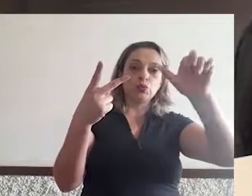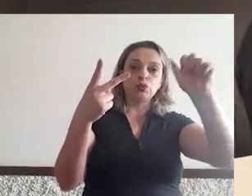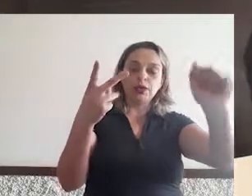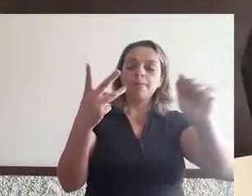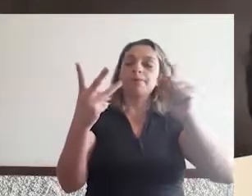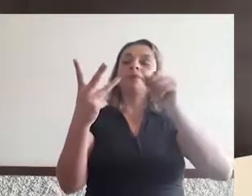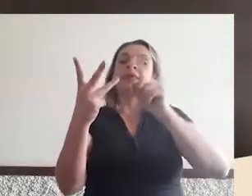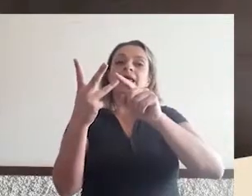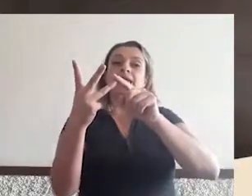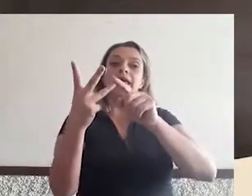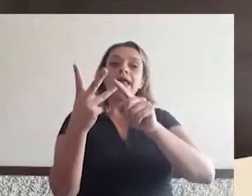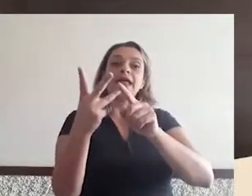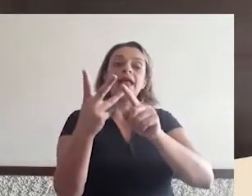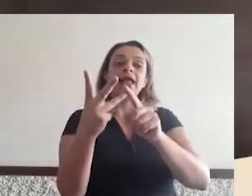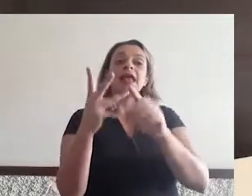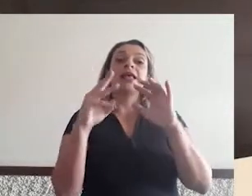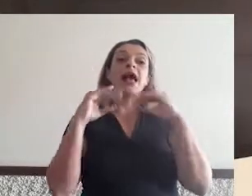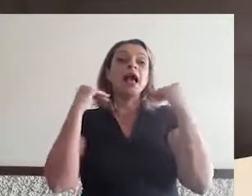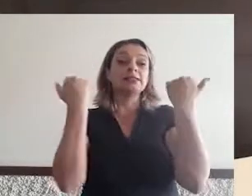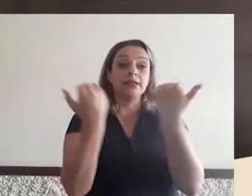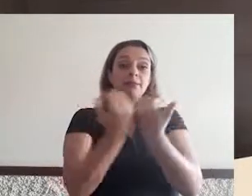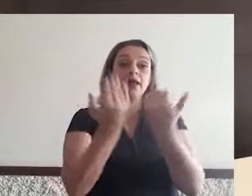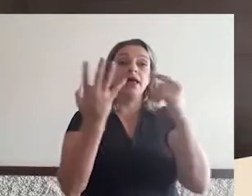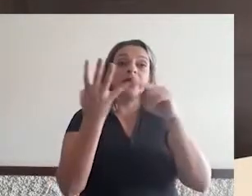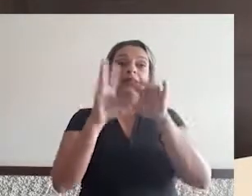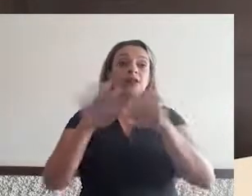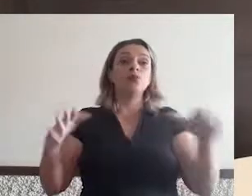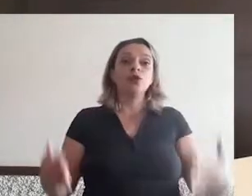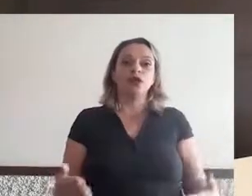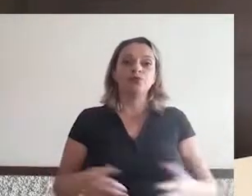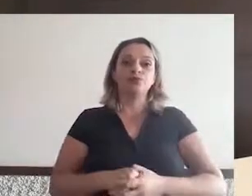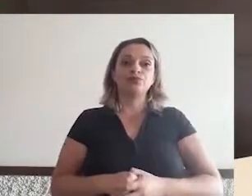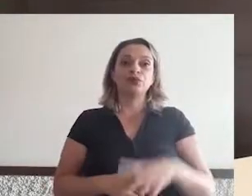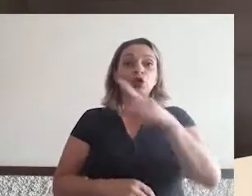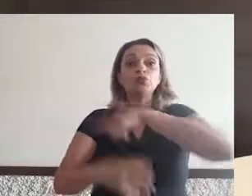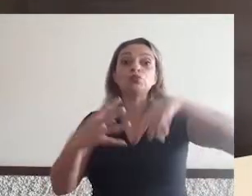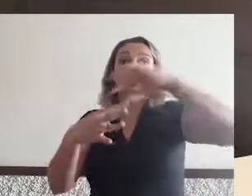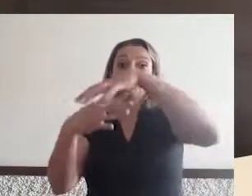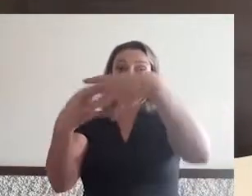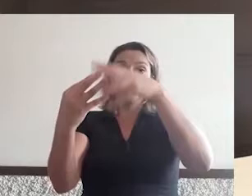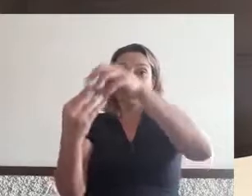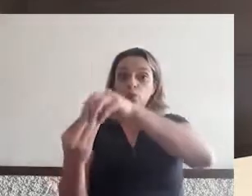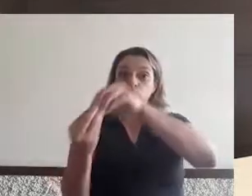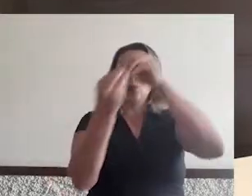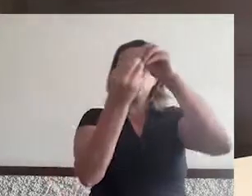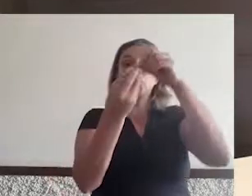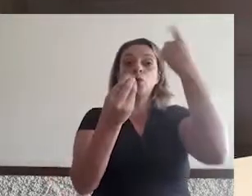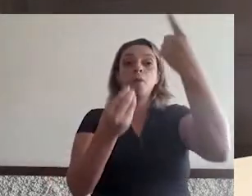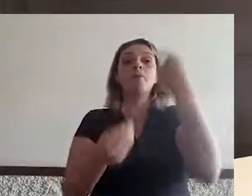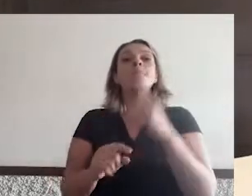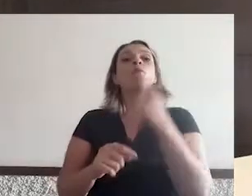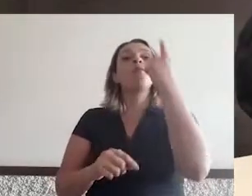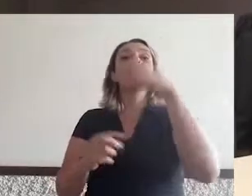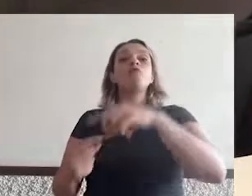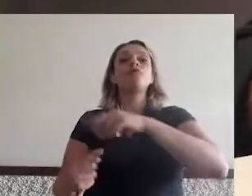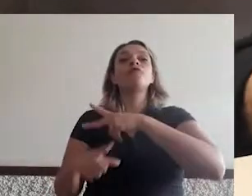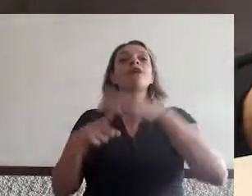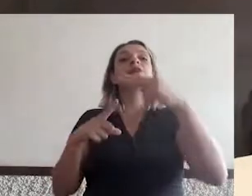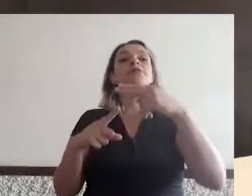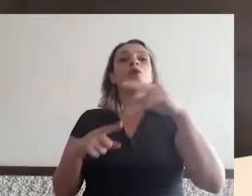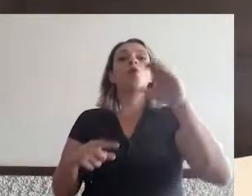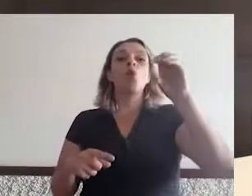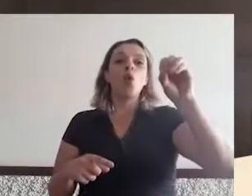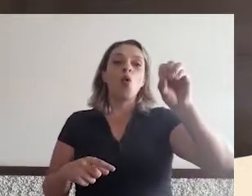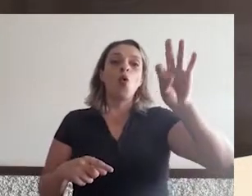plebe. Instituído de todos os poderes, Otávio, vencedor do conflito contra Marco Antônio, é